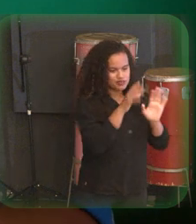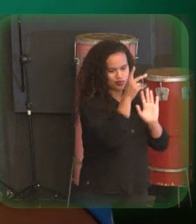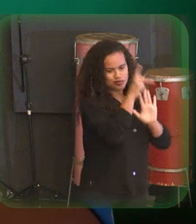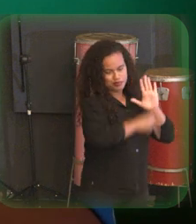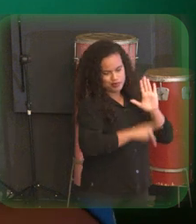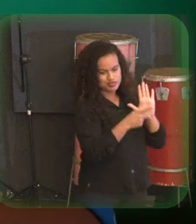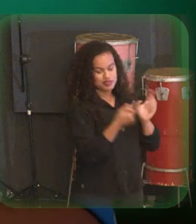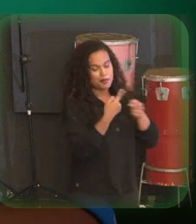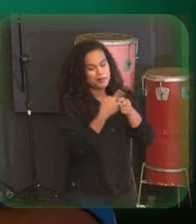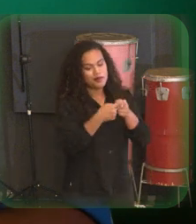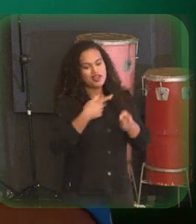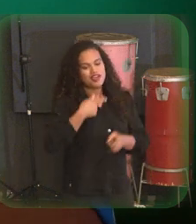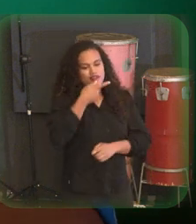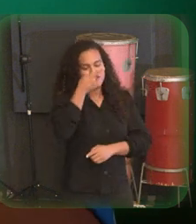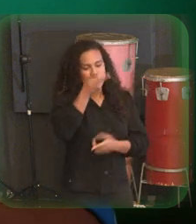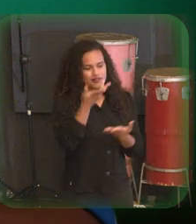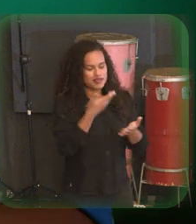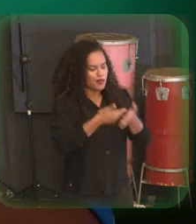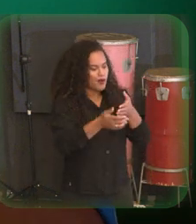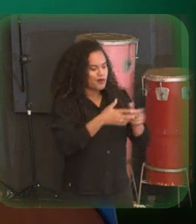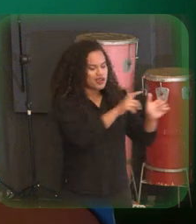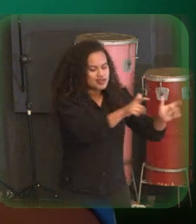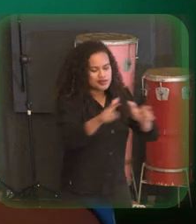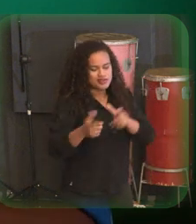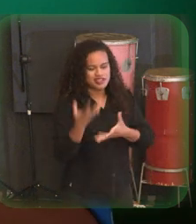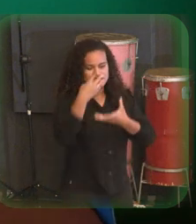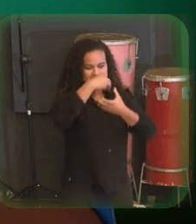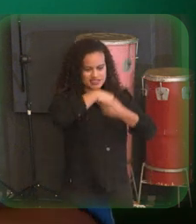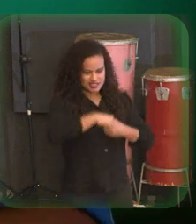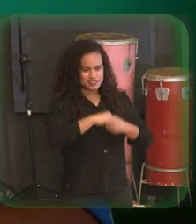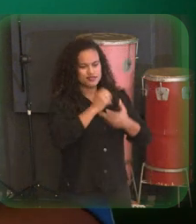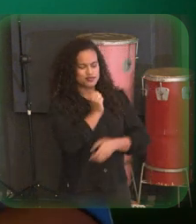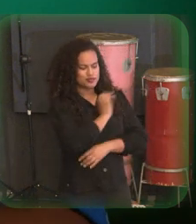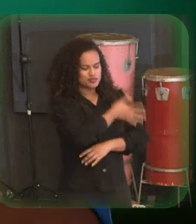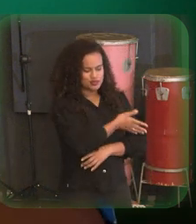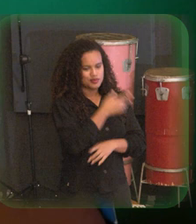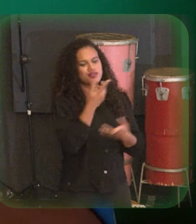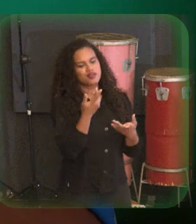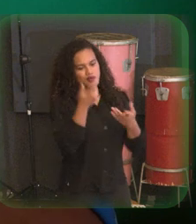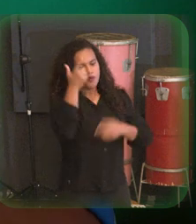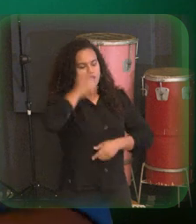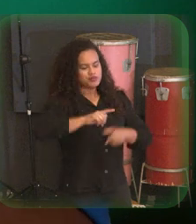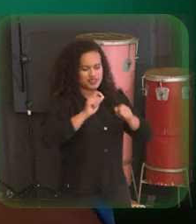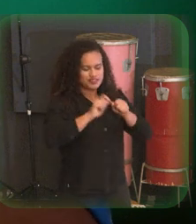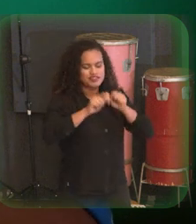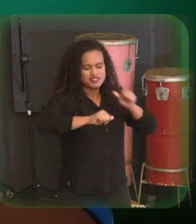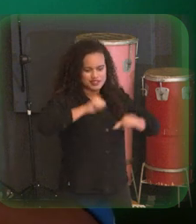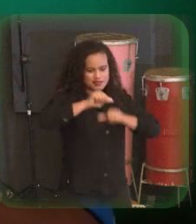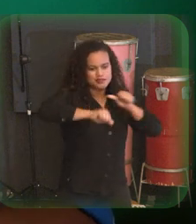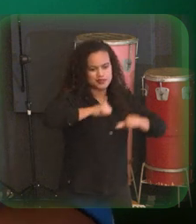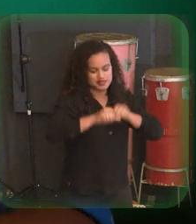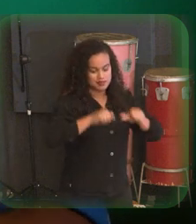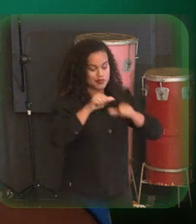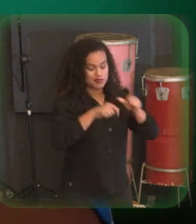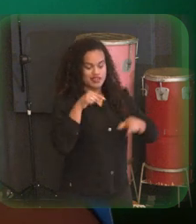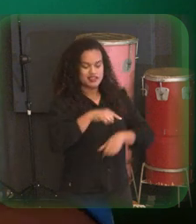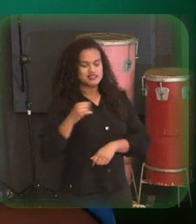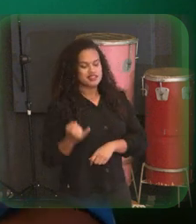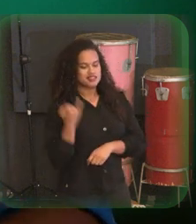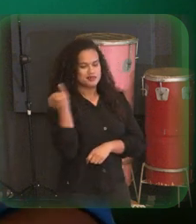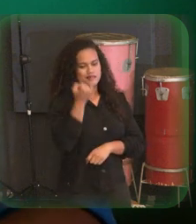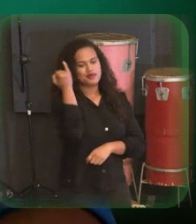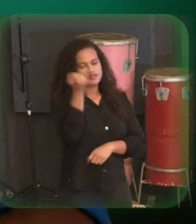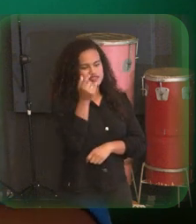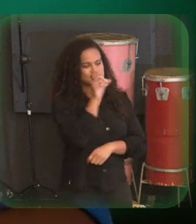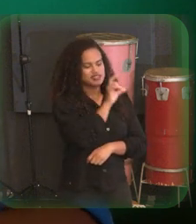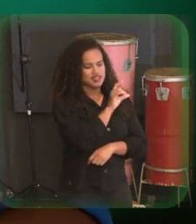lugar, na instituição em que a gente estiver, a gente é capaz de fazer mudanças. Mudanças que vão ser significativas para essas